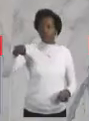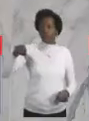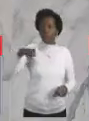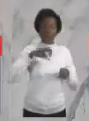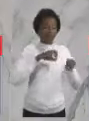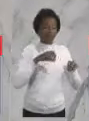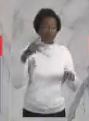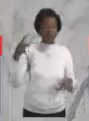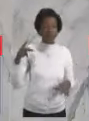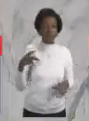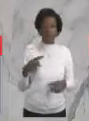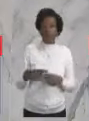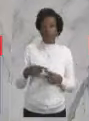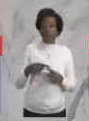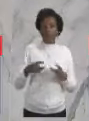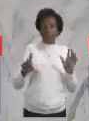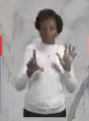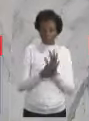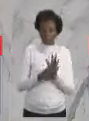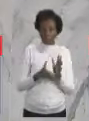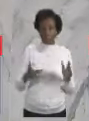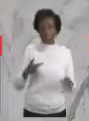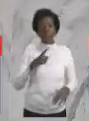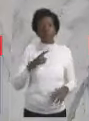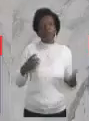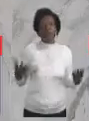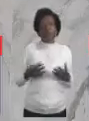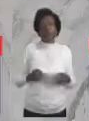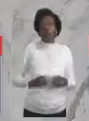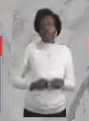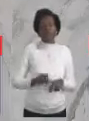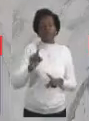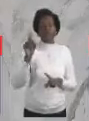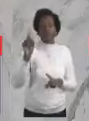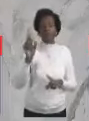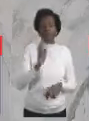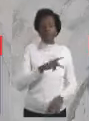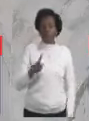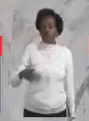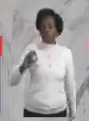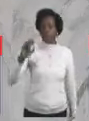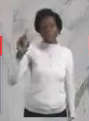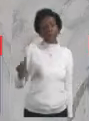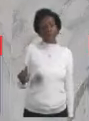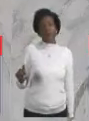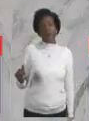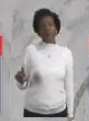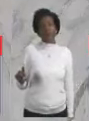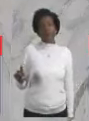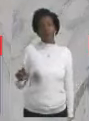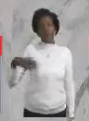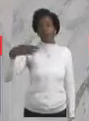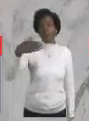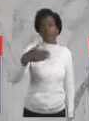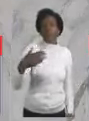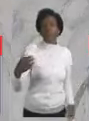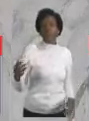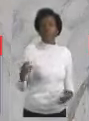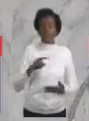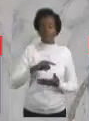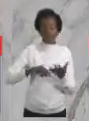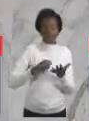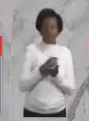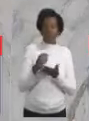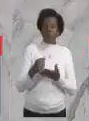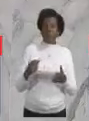a lei vigor expulsa repele os professores categoria o após o término do contrato